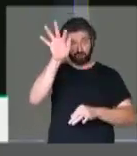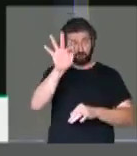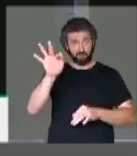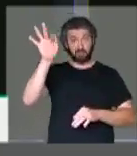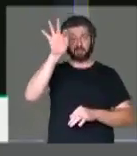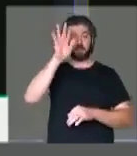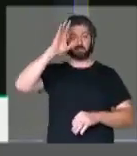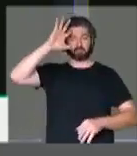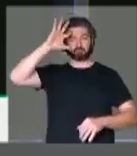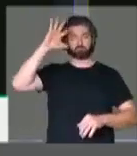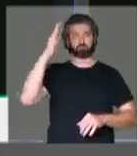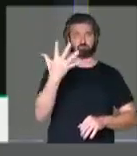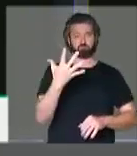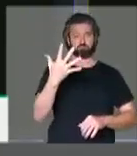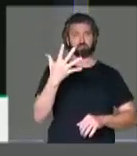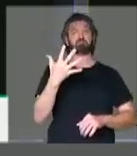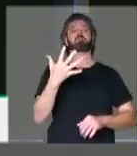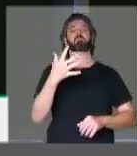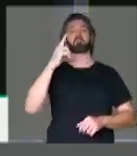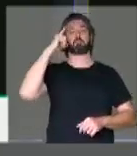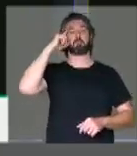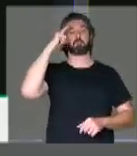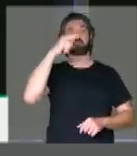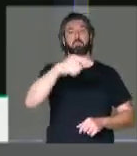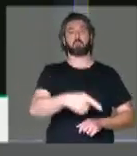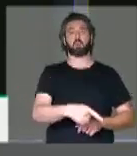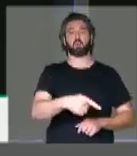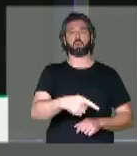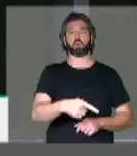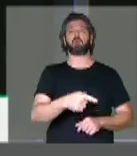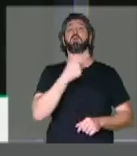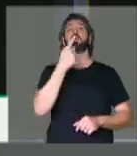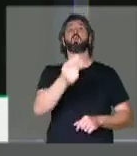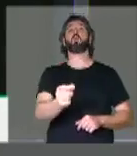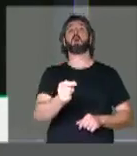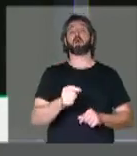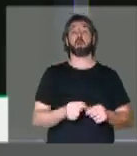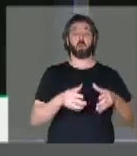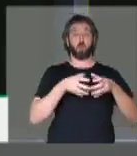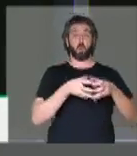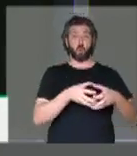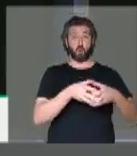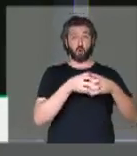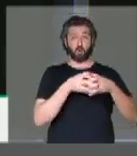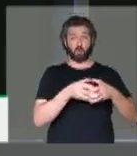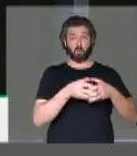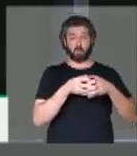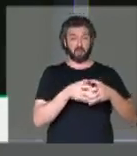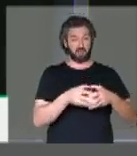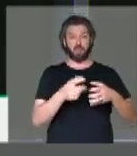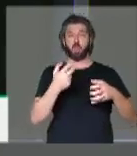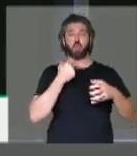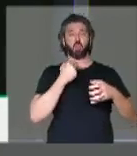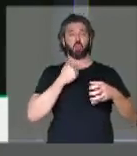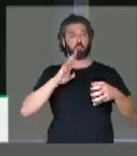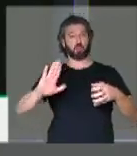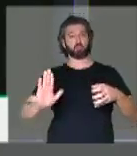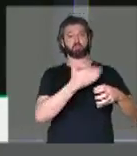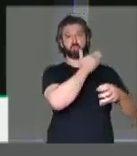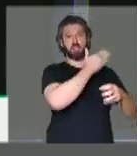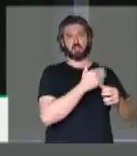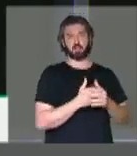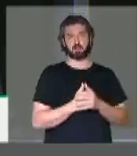federal sentenciou dizendo que as comunidades não podiam ser